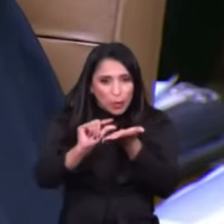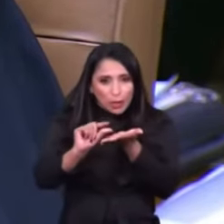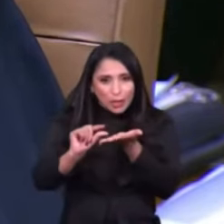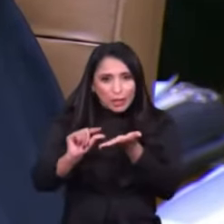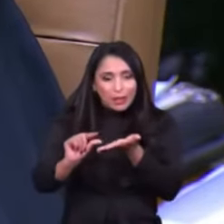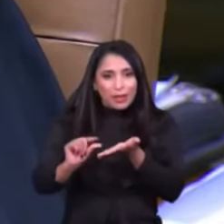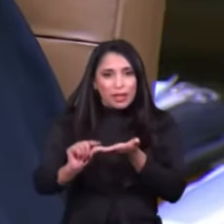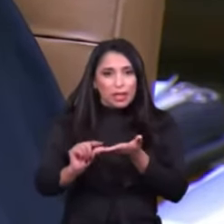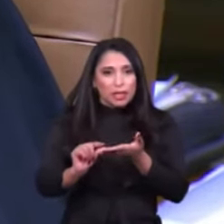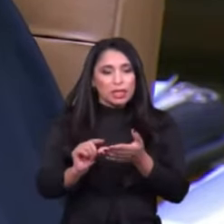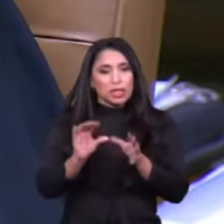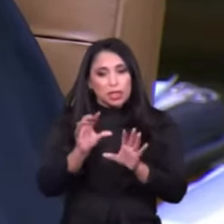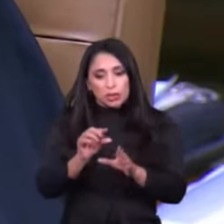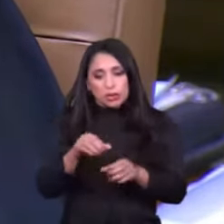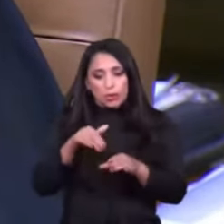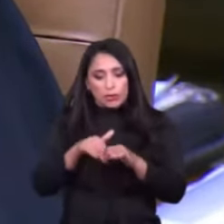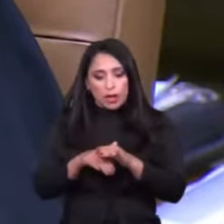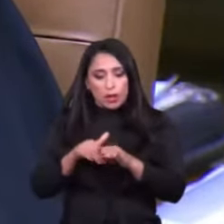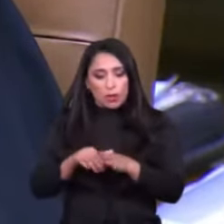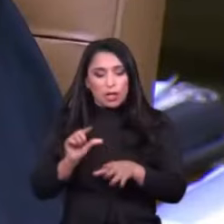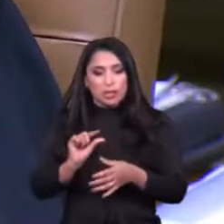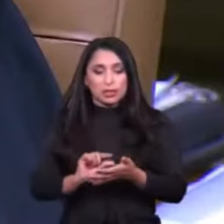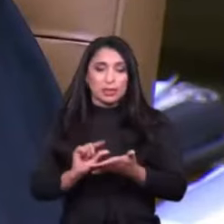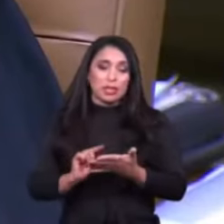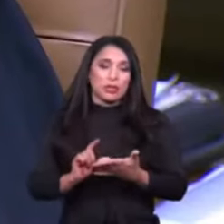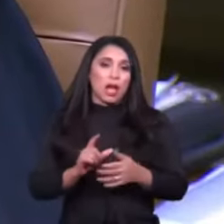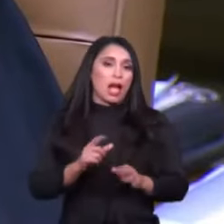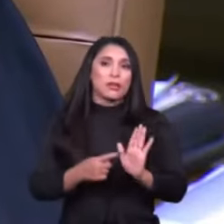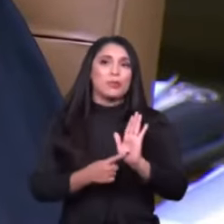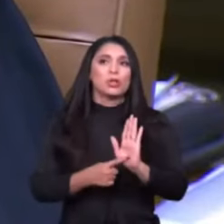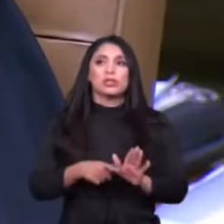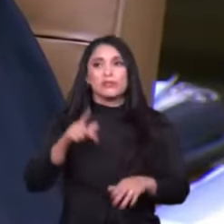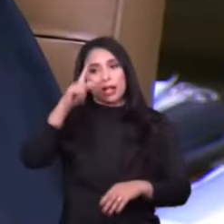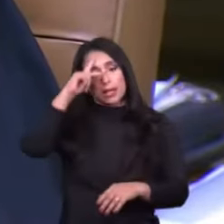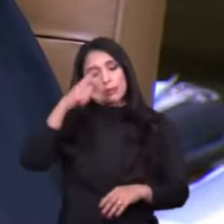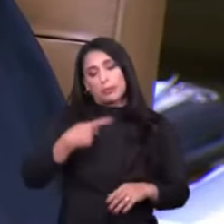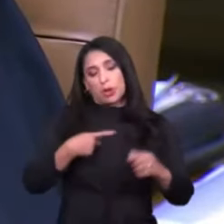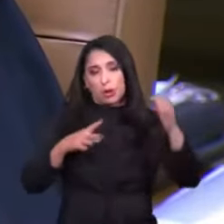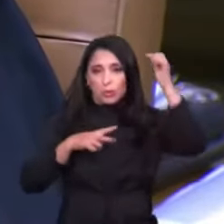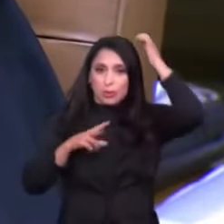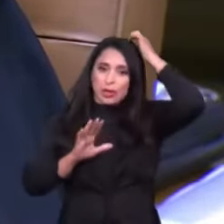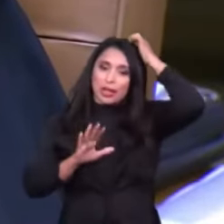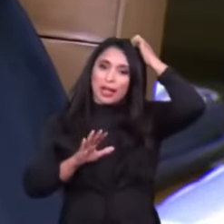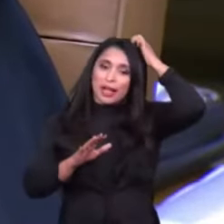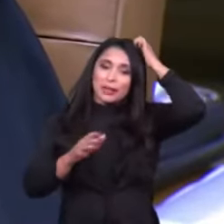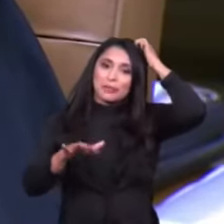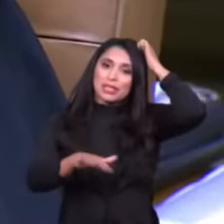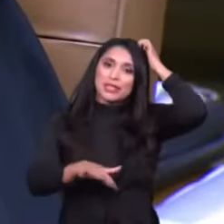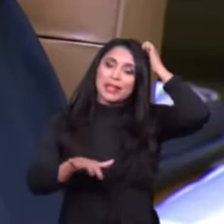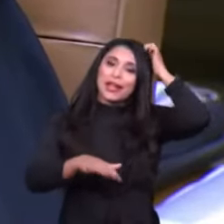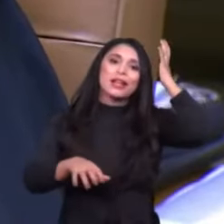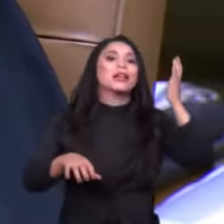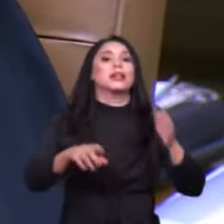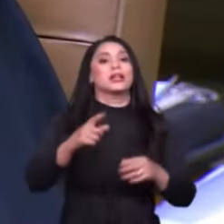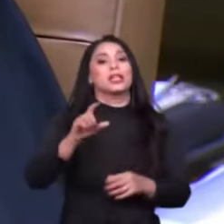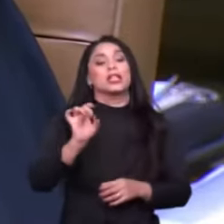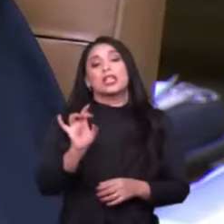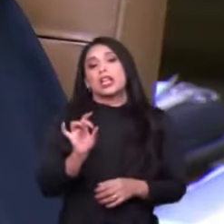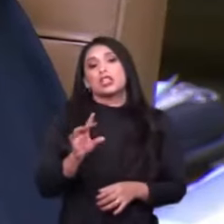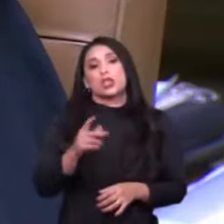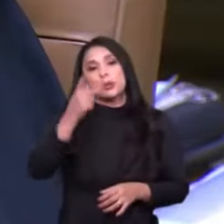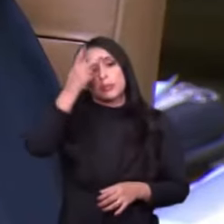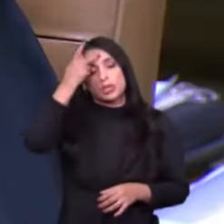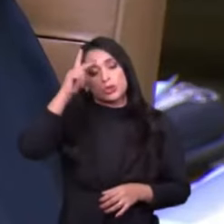que supostamente caracterizariam a hipótese de aquisição para consumo, a fim de que o traficante seja tratado no campo penal como usuário de droga. De